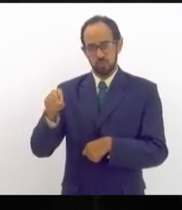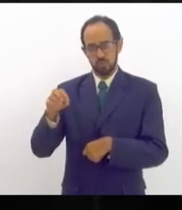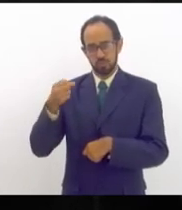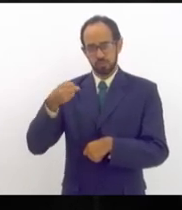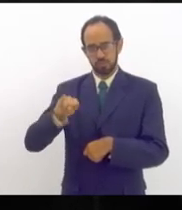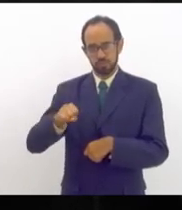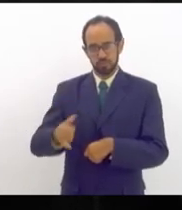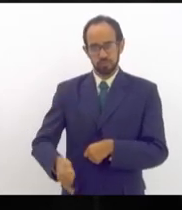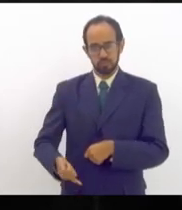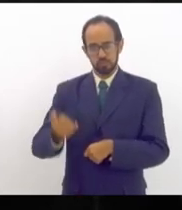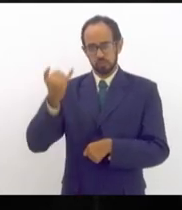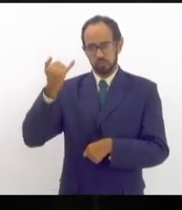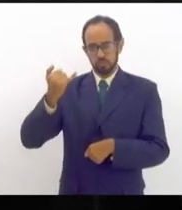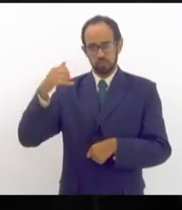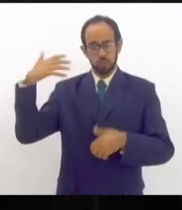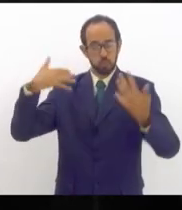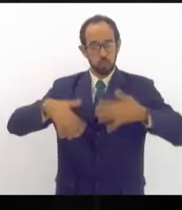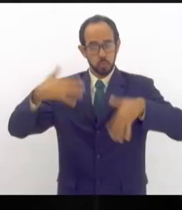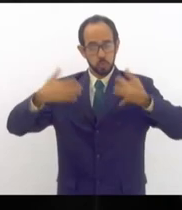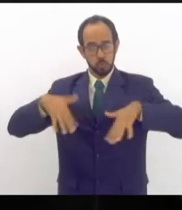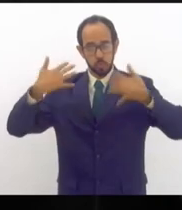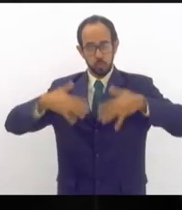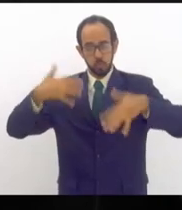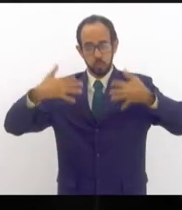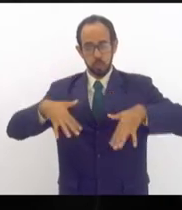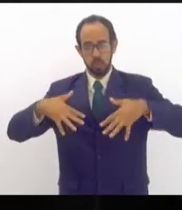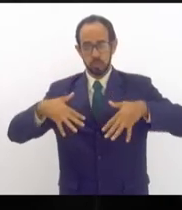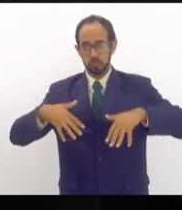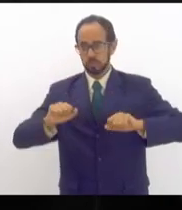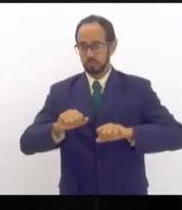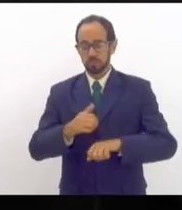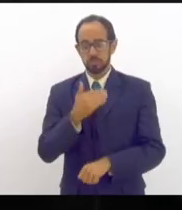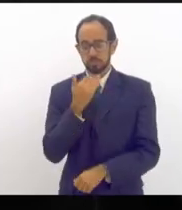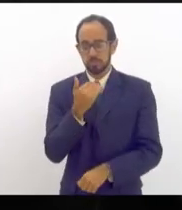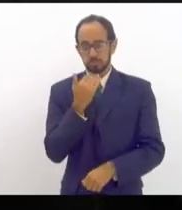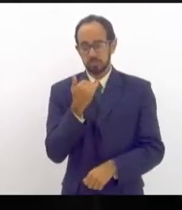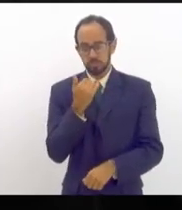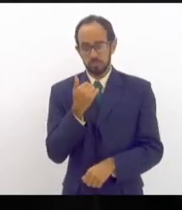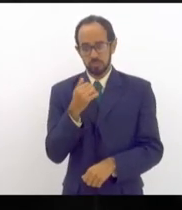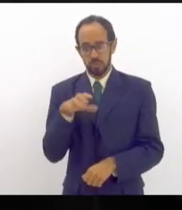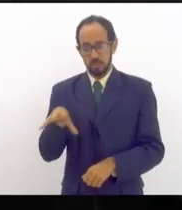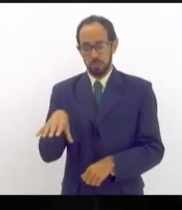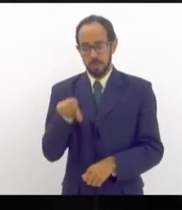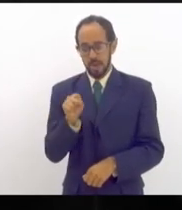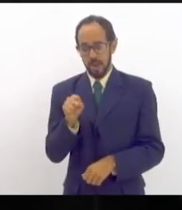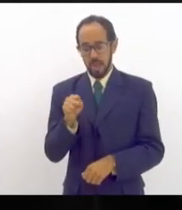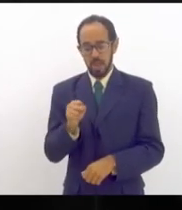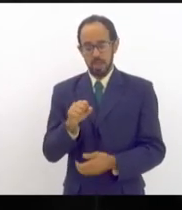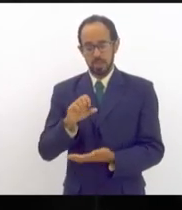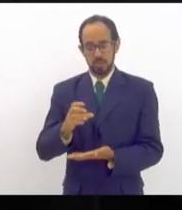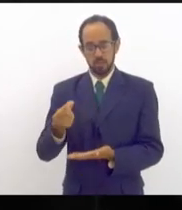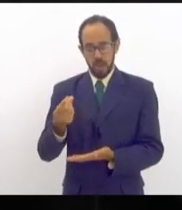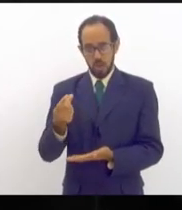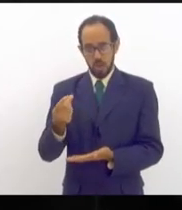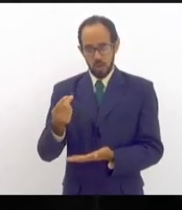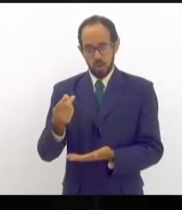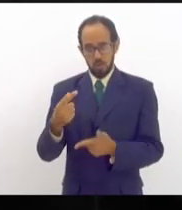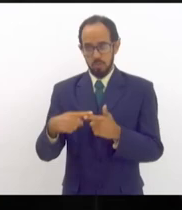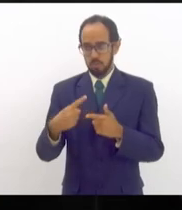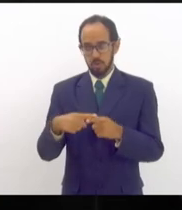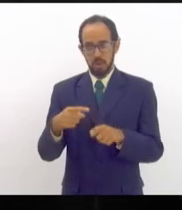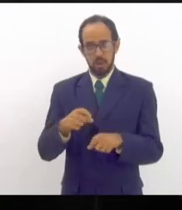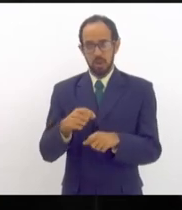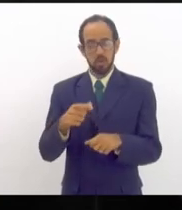se o juros física escorchante não adianta ele pegar esse crédito porque ele não poderá